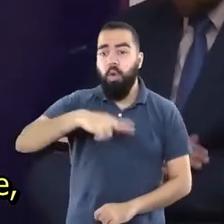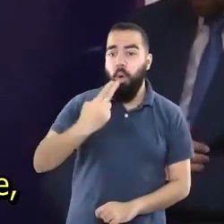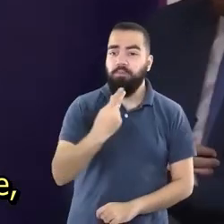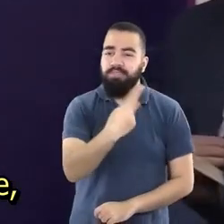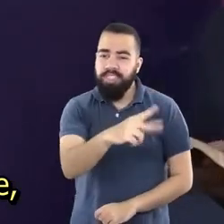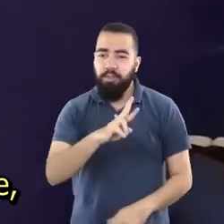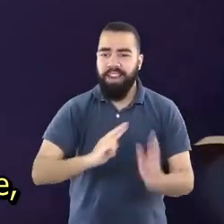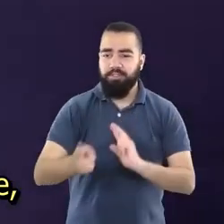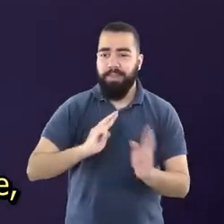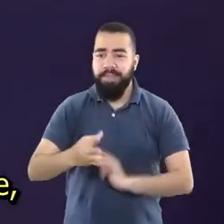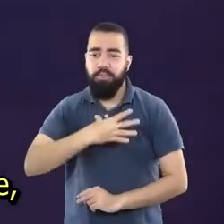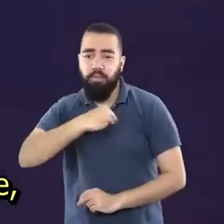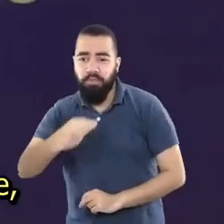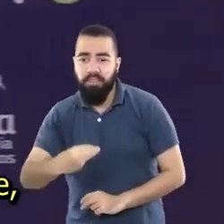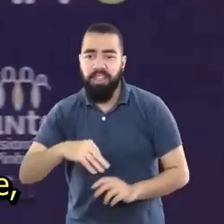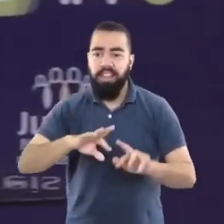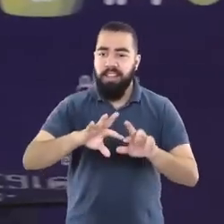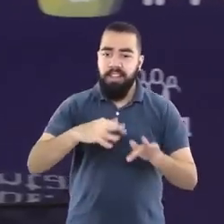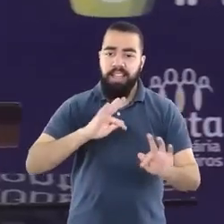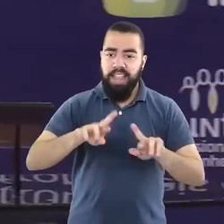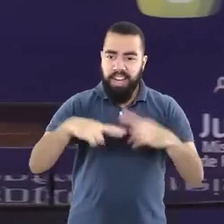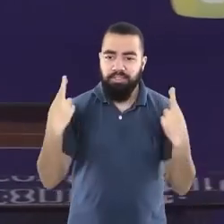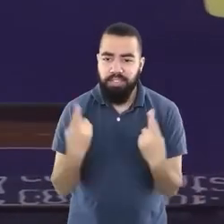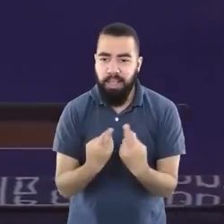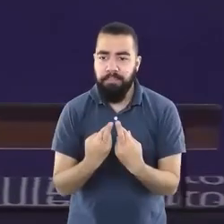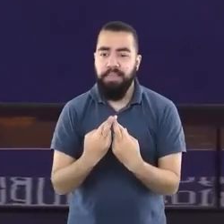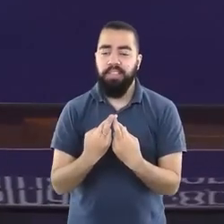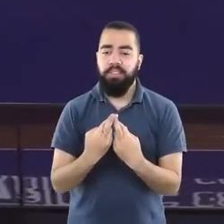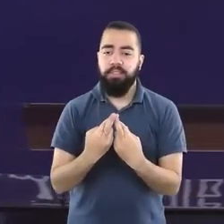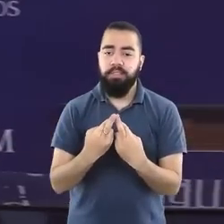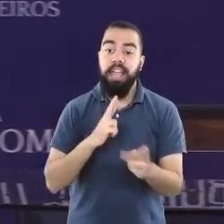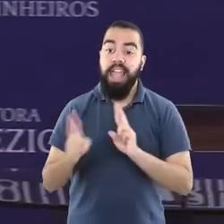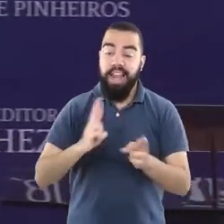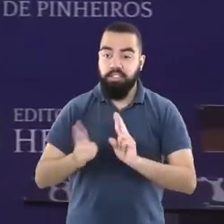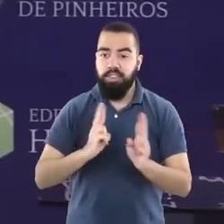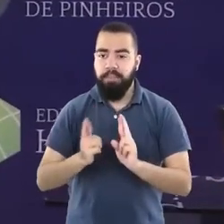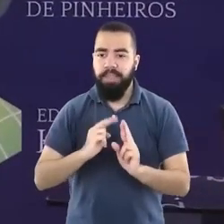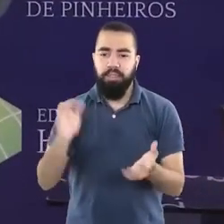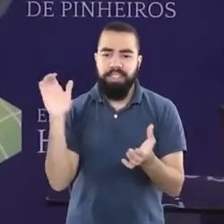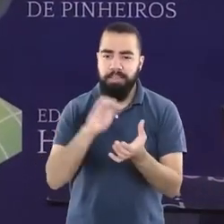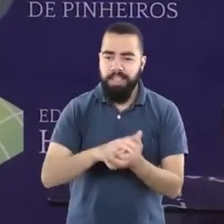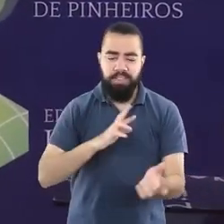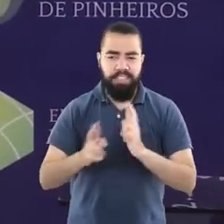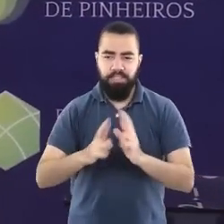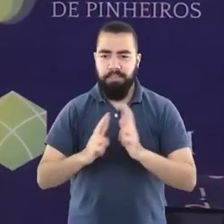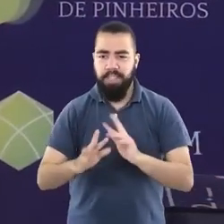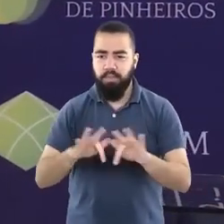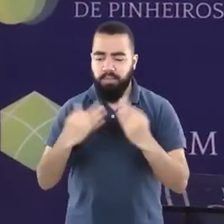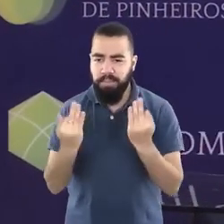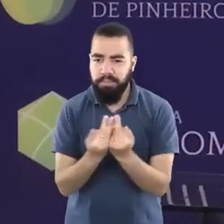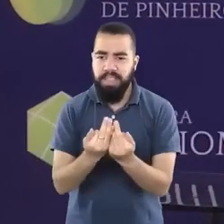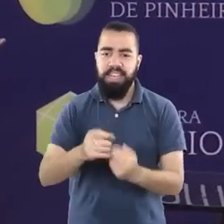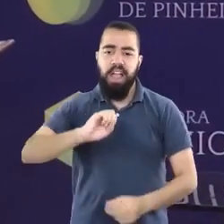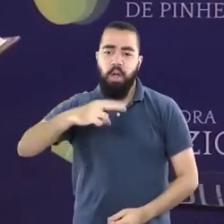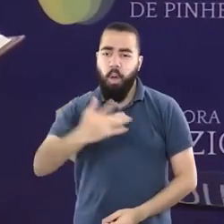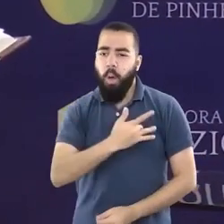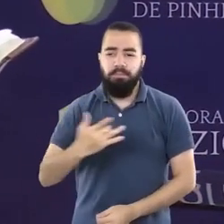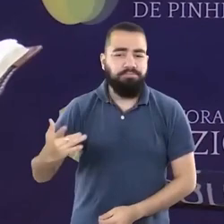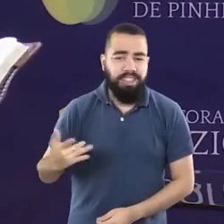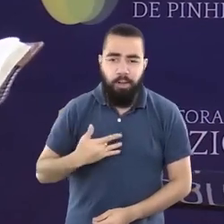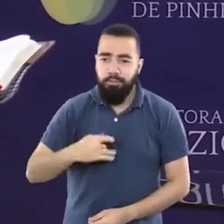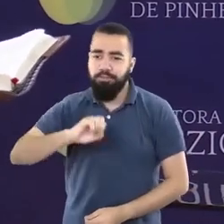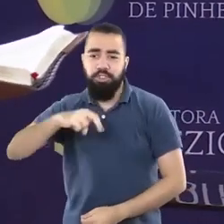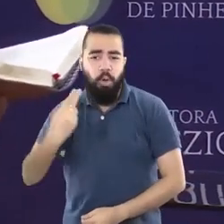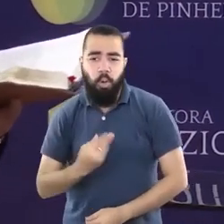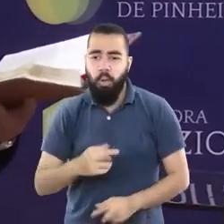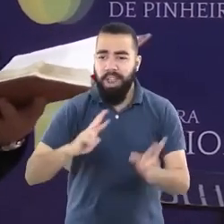a crise que você está vivendo no seu casamento, eu não sei a crise que você está vivendo na sua saúde, eu não sei o que está acontecendo com seus relacionamentos de amizades,